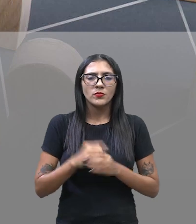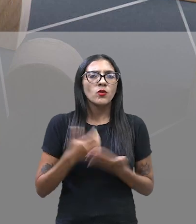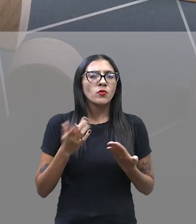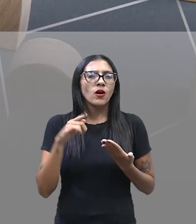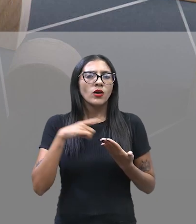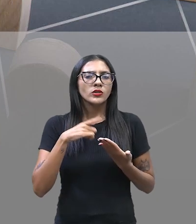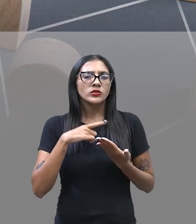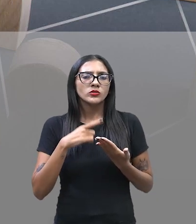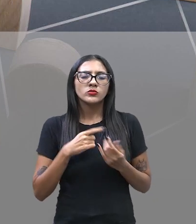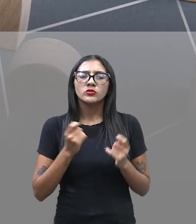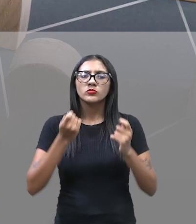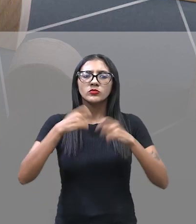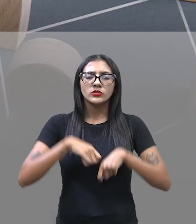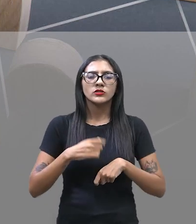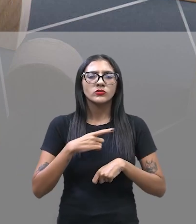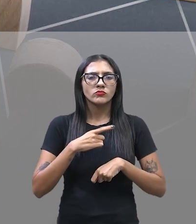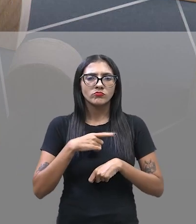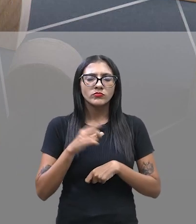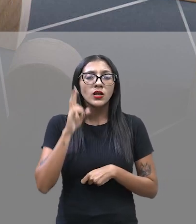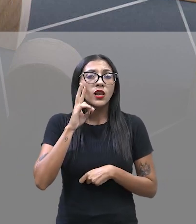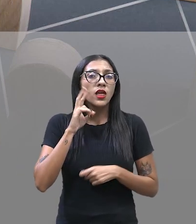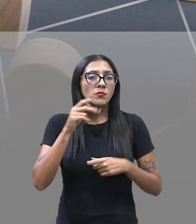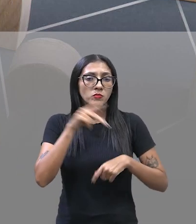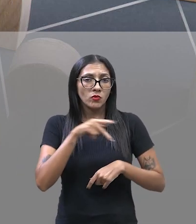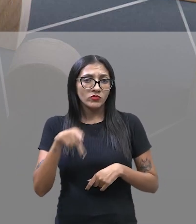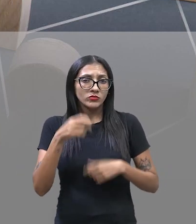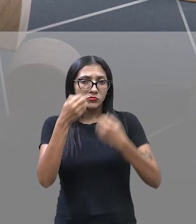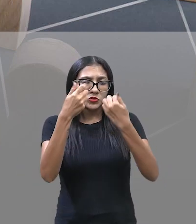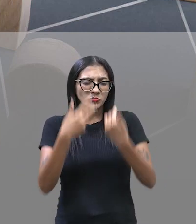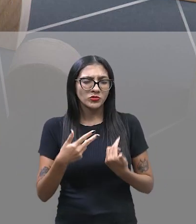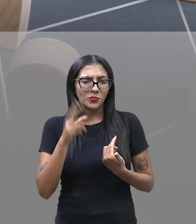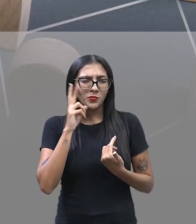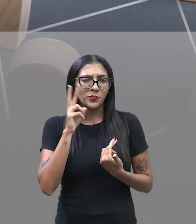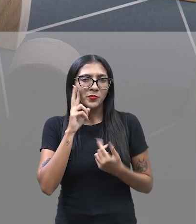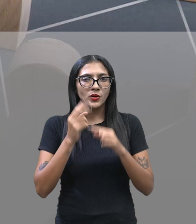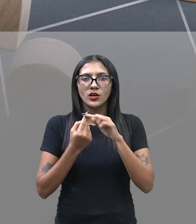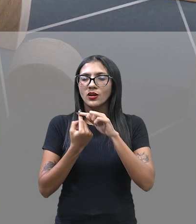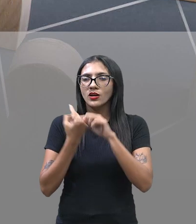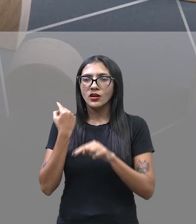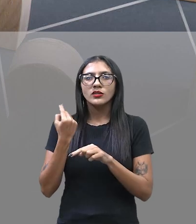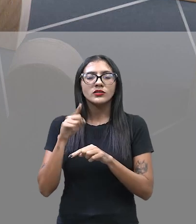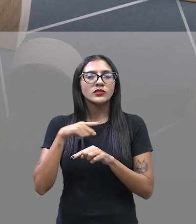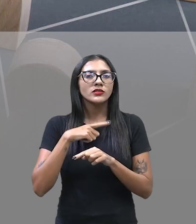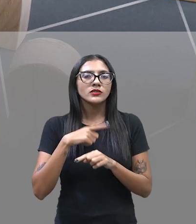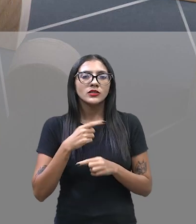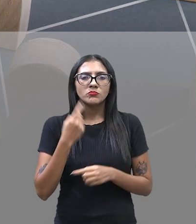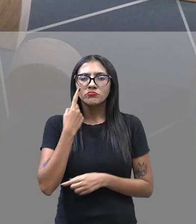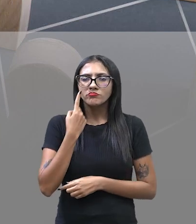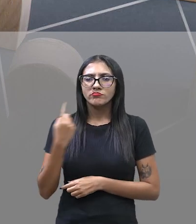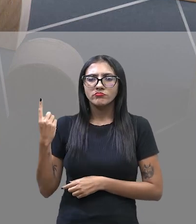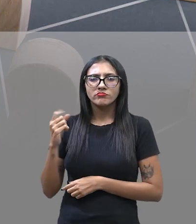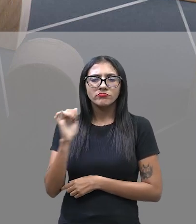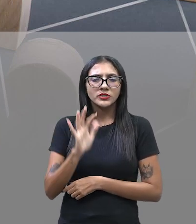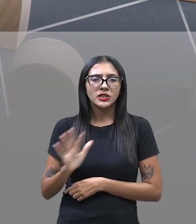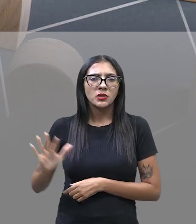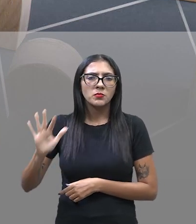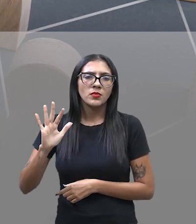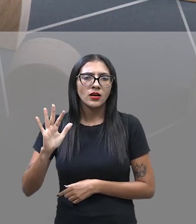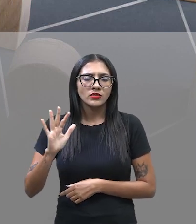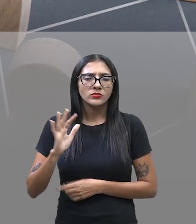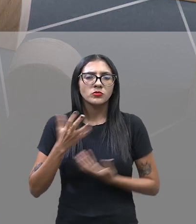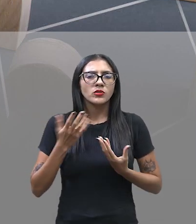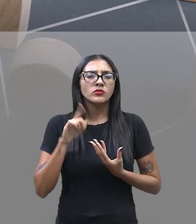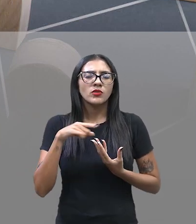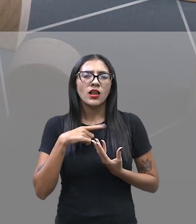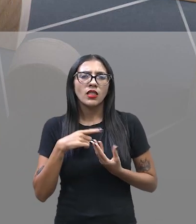é bom, como a professora Vanessa chamou a atenção logo no início, dessa figura, né? O quanto elas